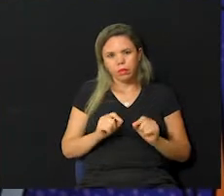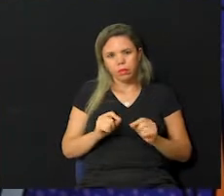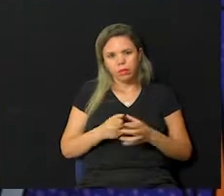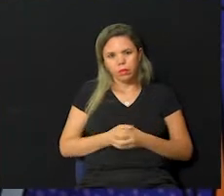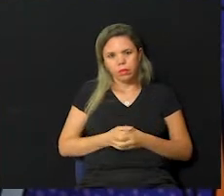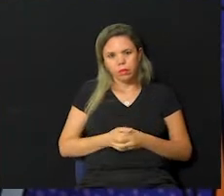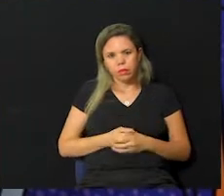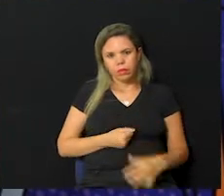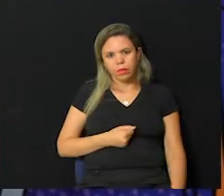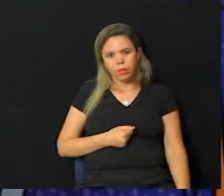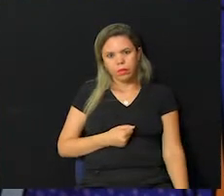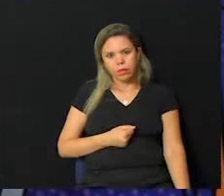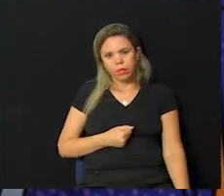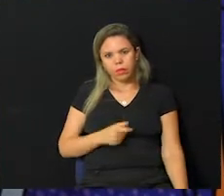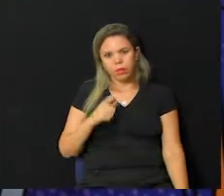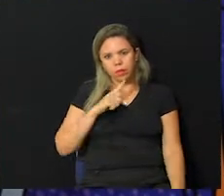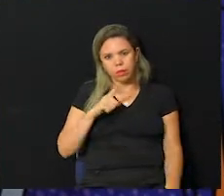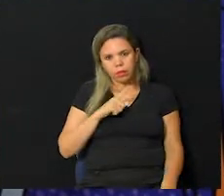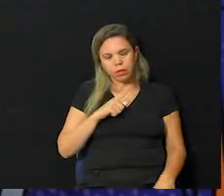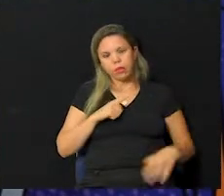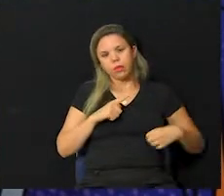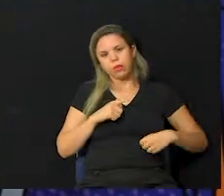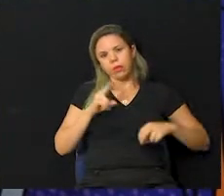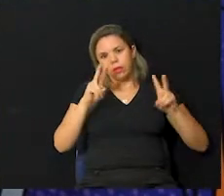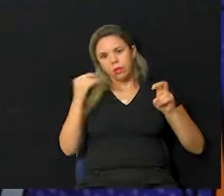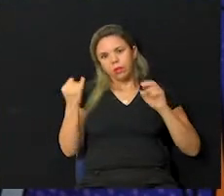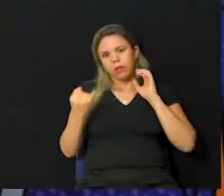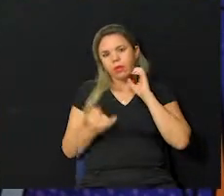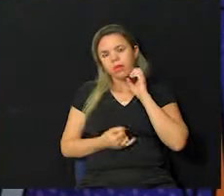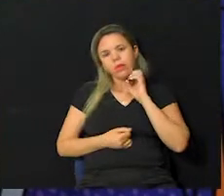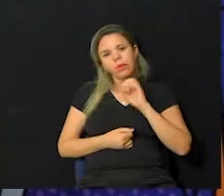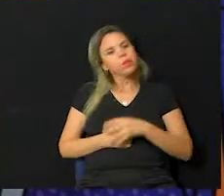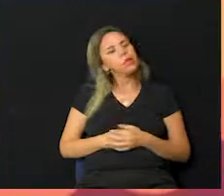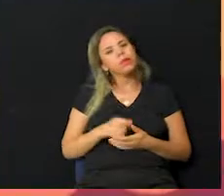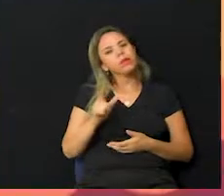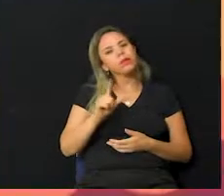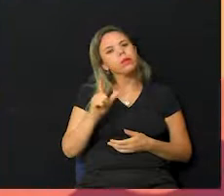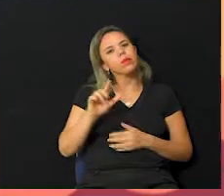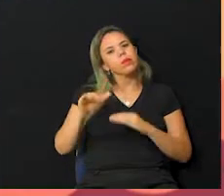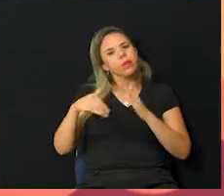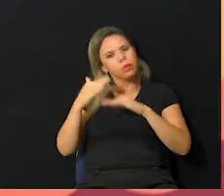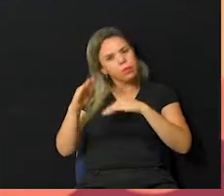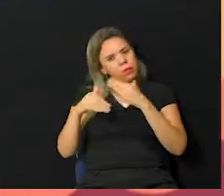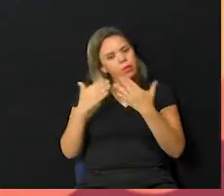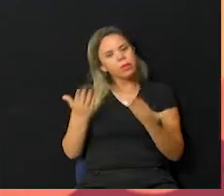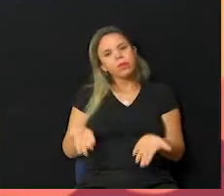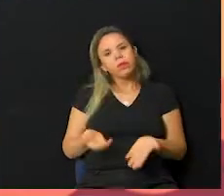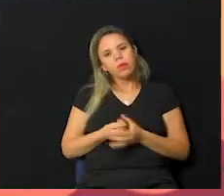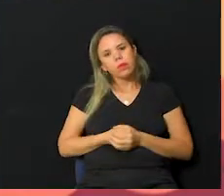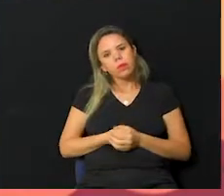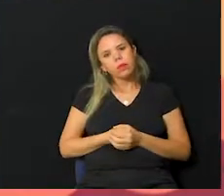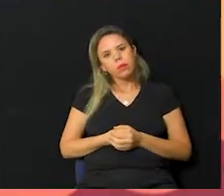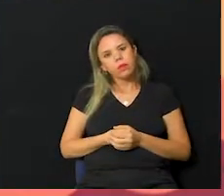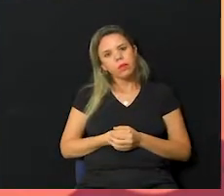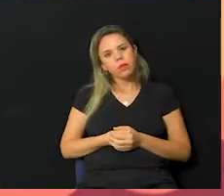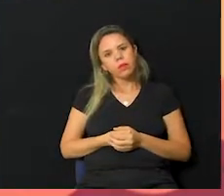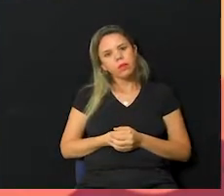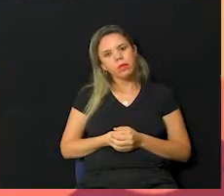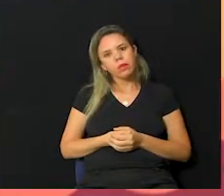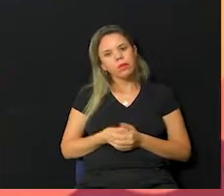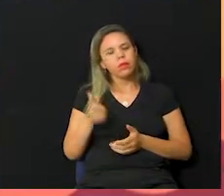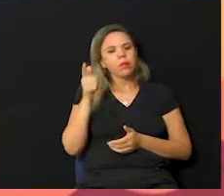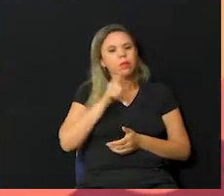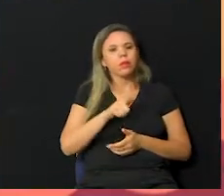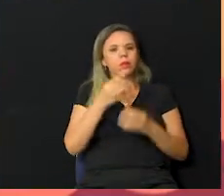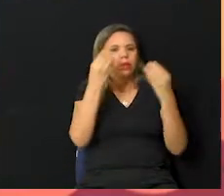que, enfim, trata de temas muito pertinentes, na minha opinião. Claro, além desse caminho, né,